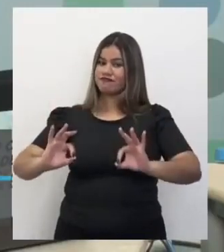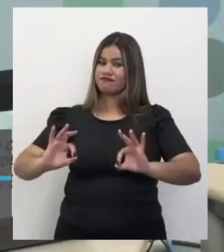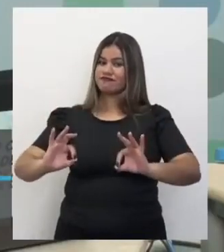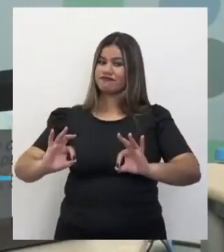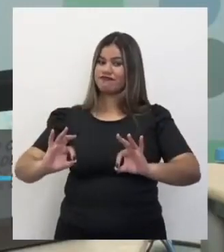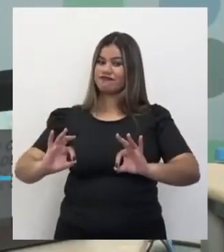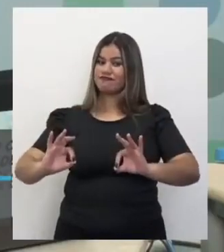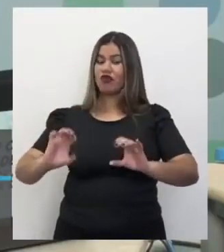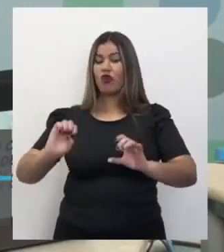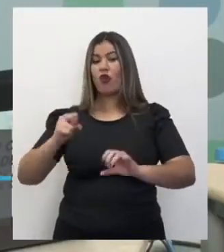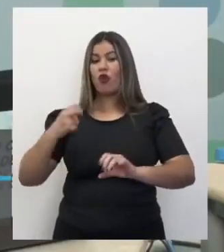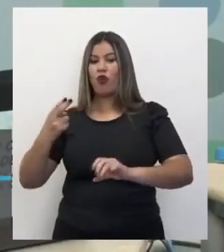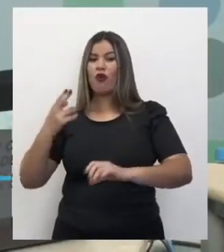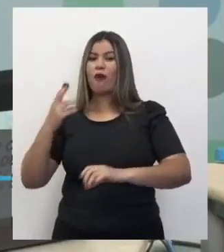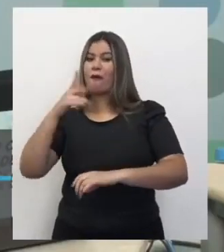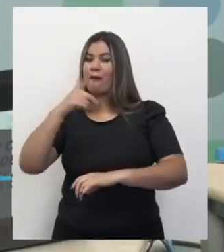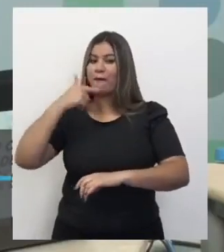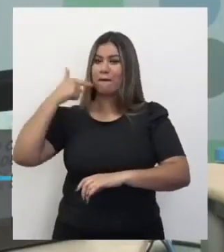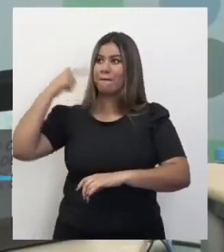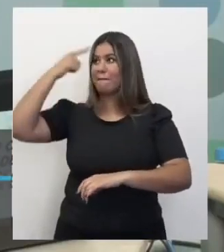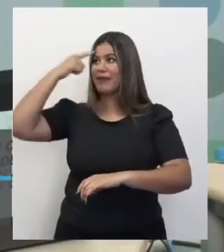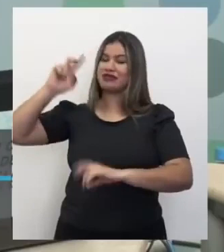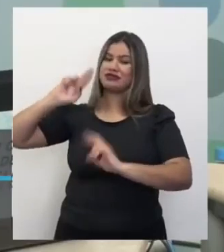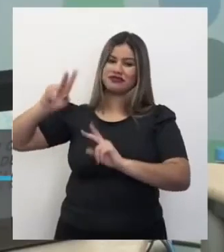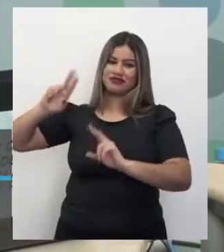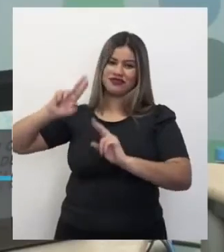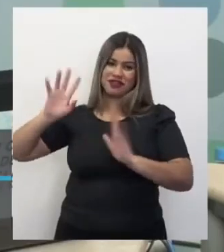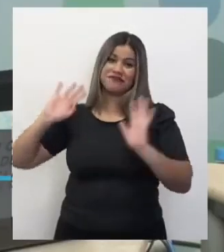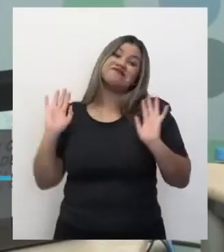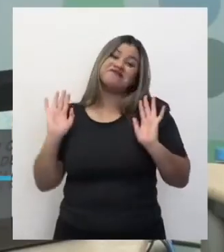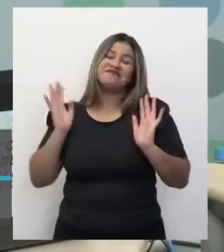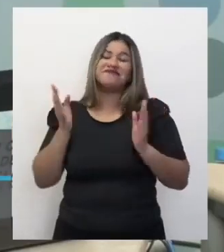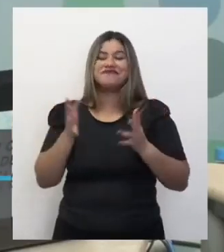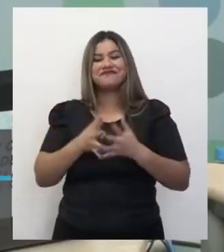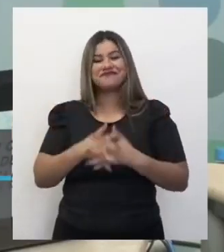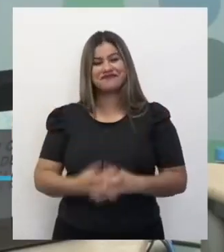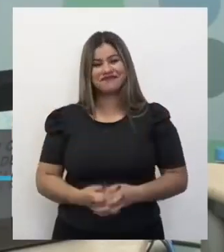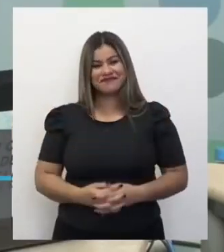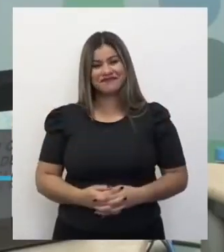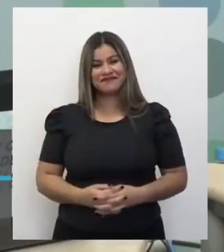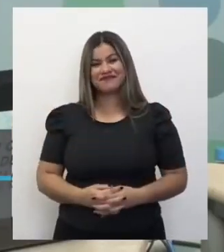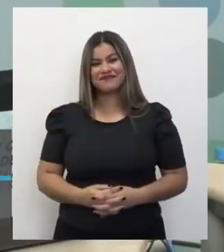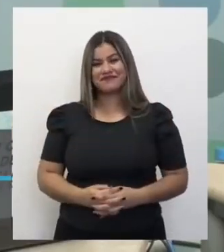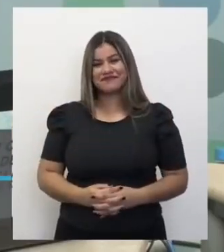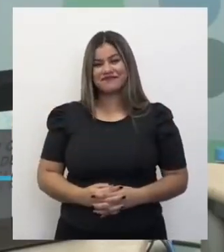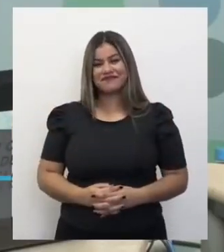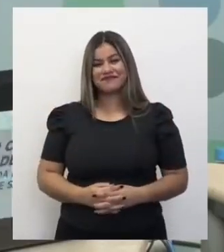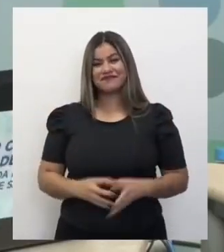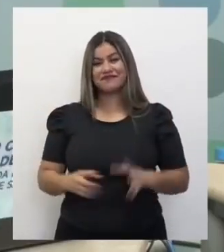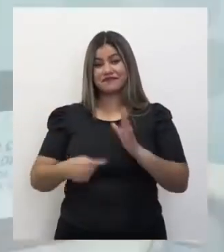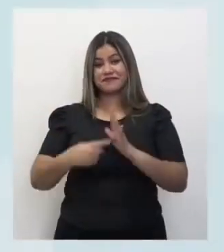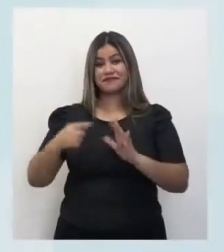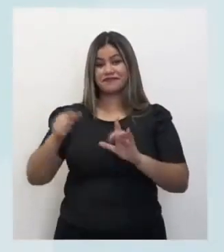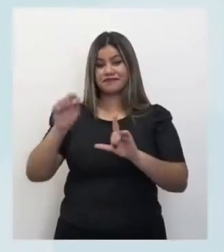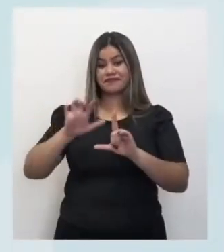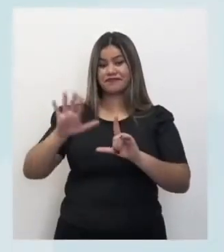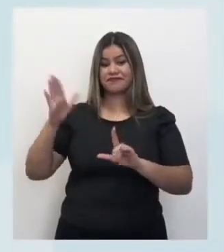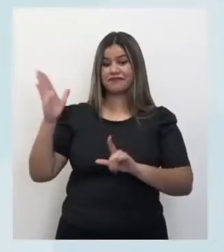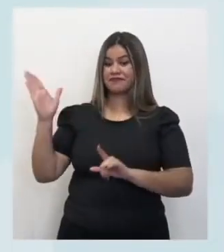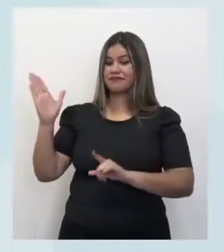de acordo com o que ele pensou, certo? Vamos lá, ó. A primeira aí, imagem, a gente